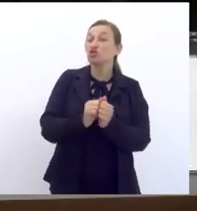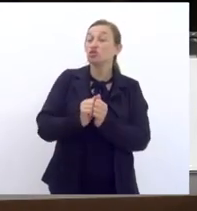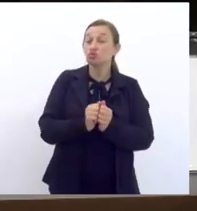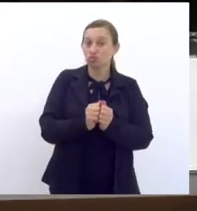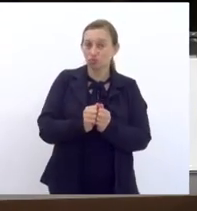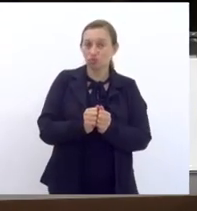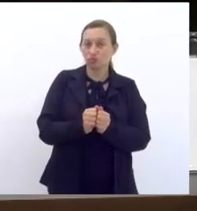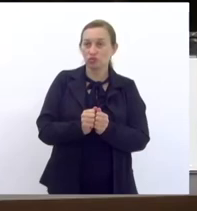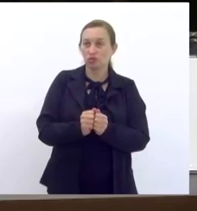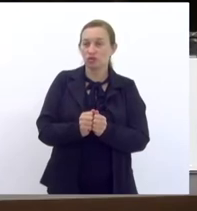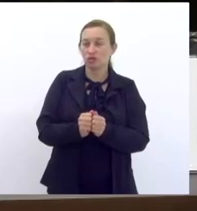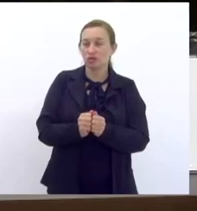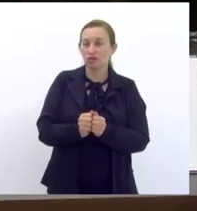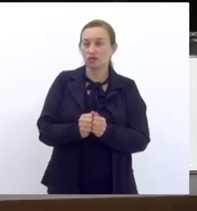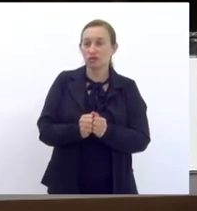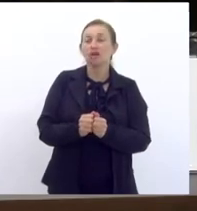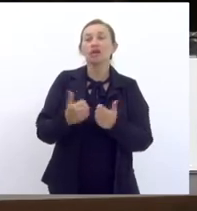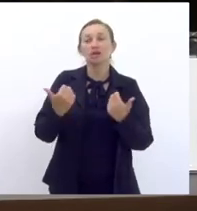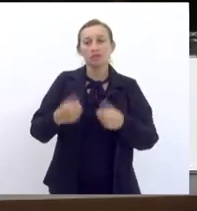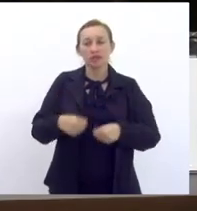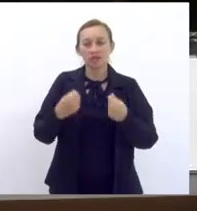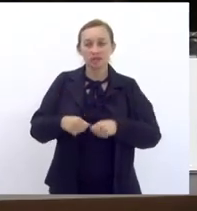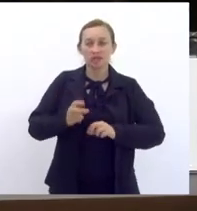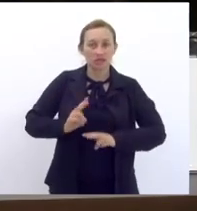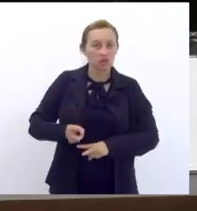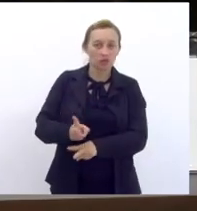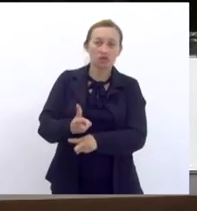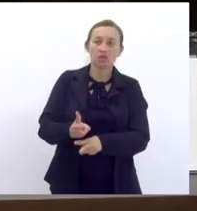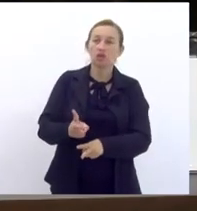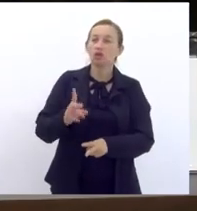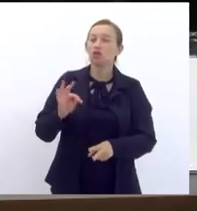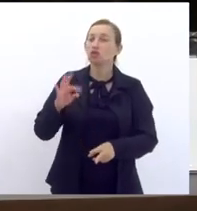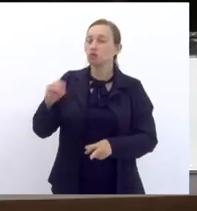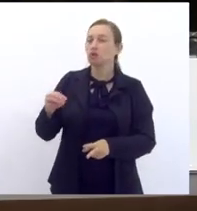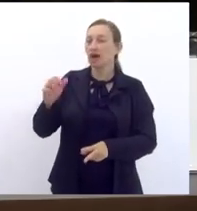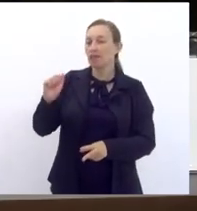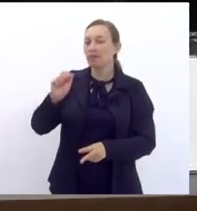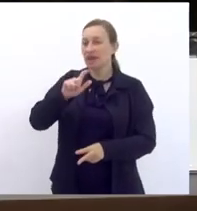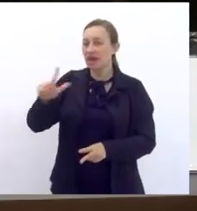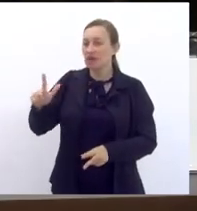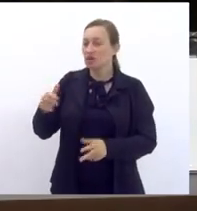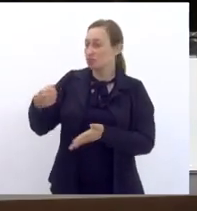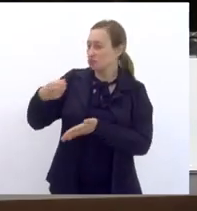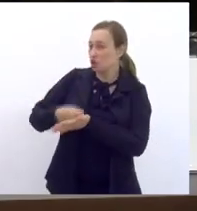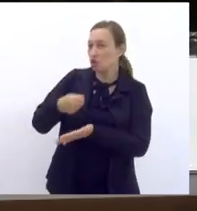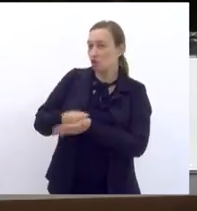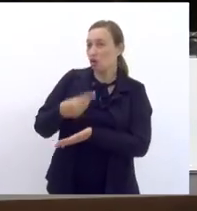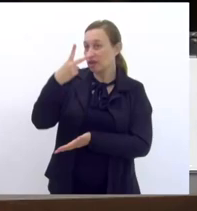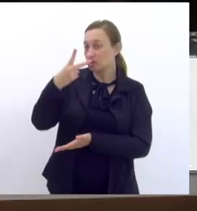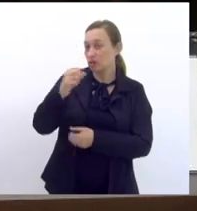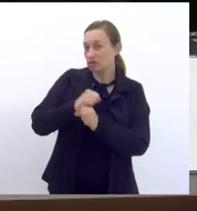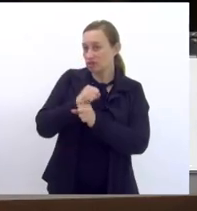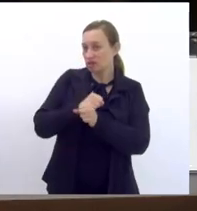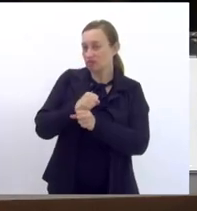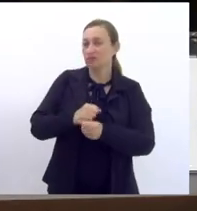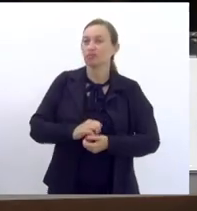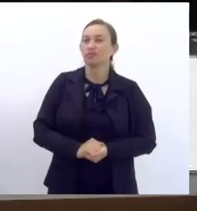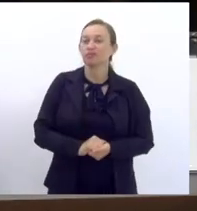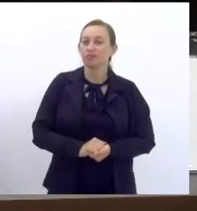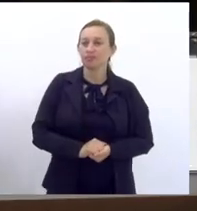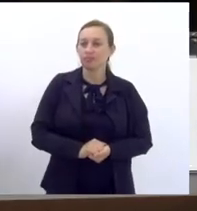e essa ajuda Tem que passar a ser permanente é tudo que a Bíblia não me cobra Há dois anos agora